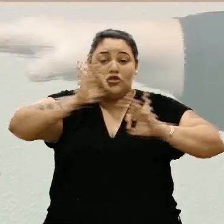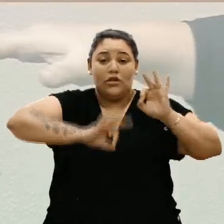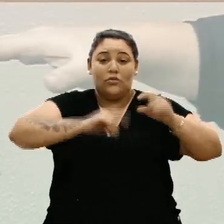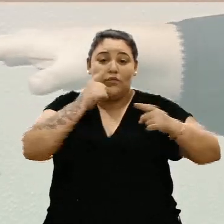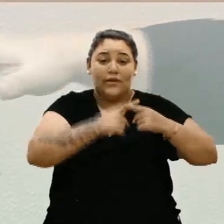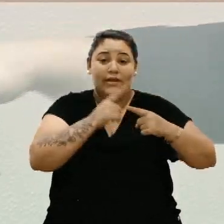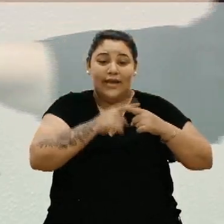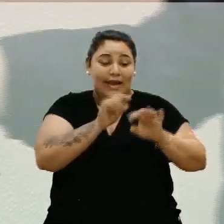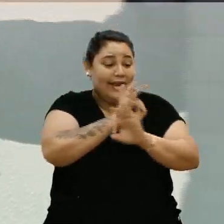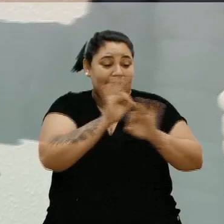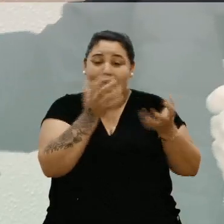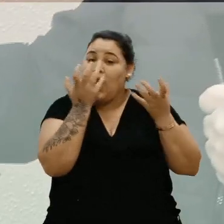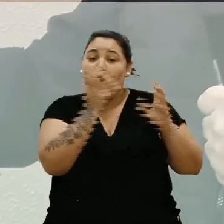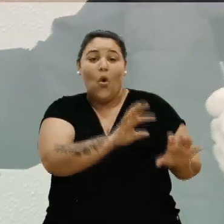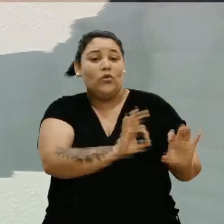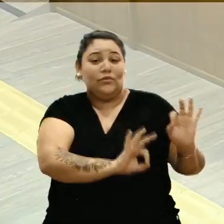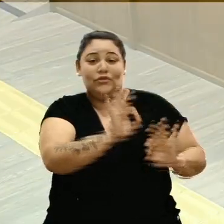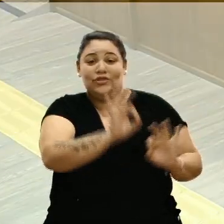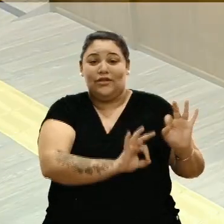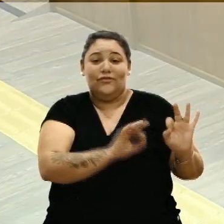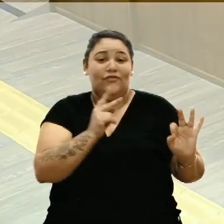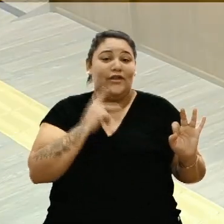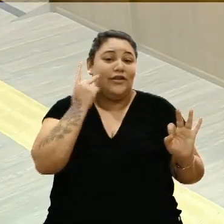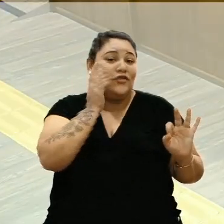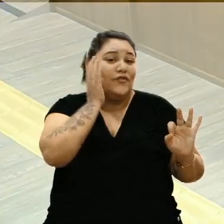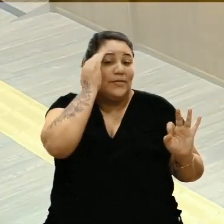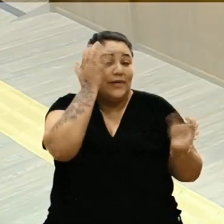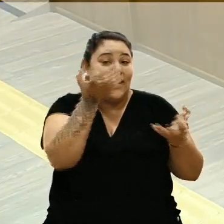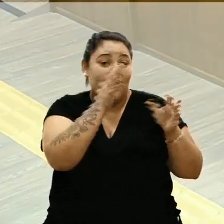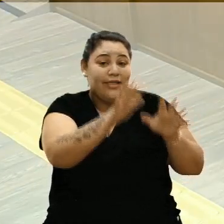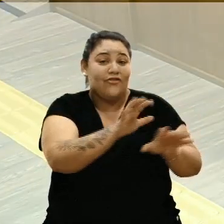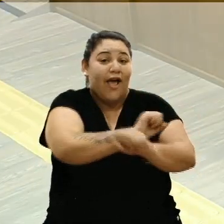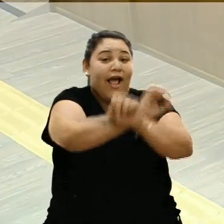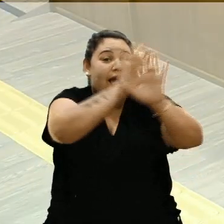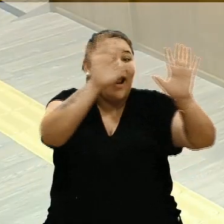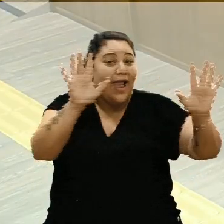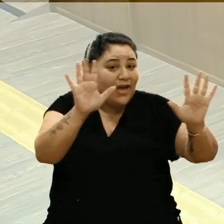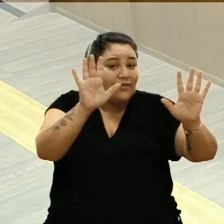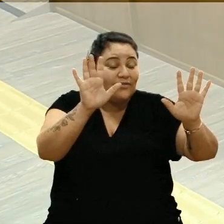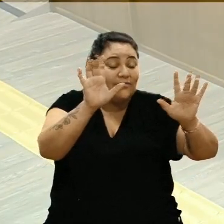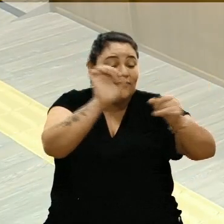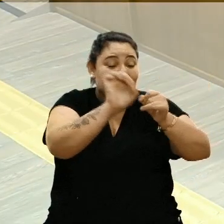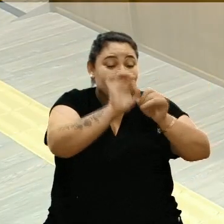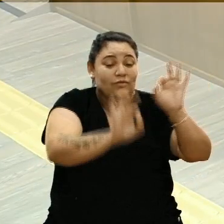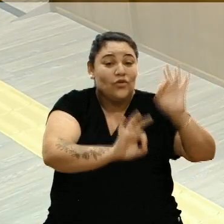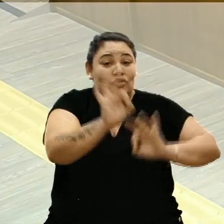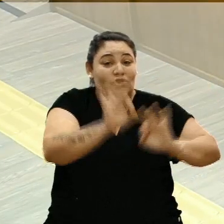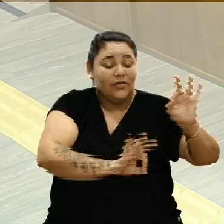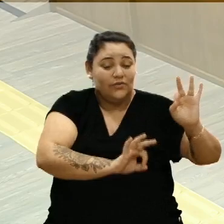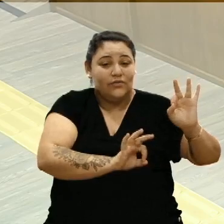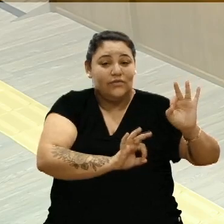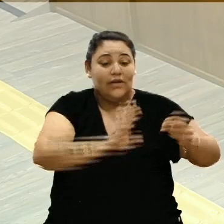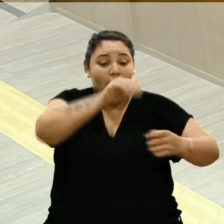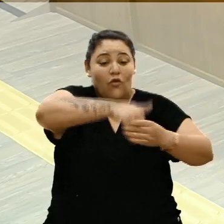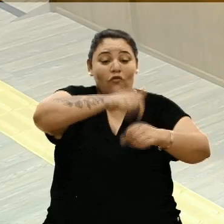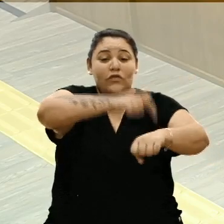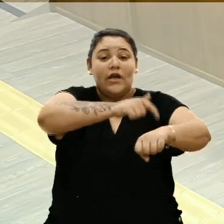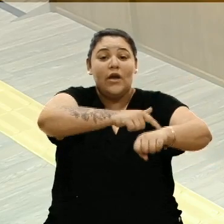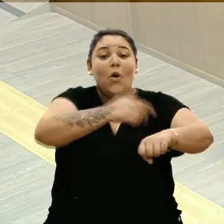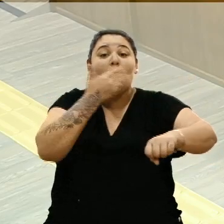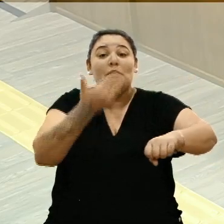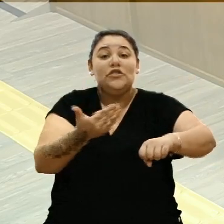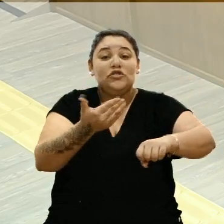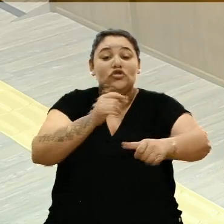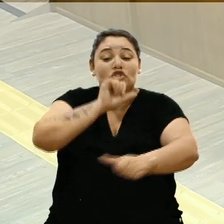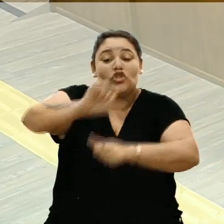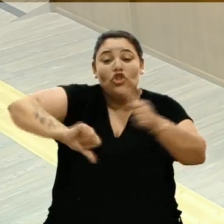o projeto, vereador Felipe. Quero que deixe claro e façam do projeto, quando for votado o projeto. O pedido de vista é uma prerrogativa